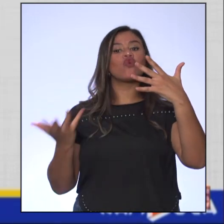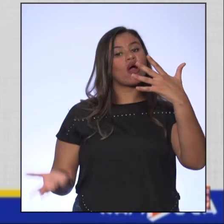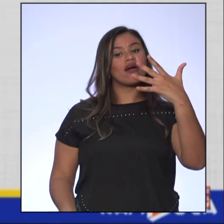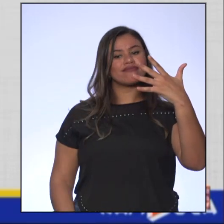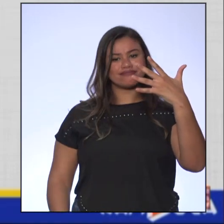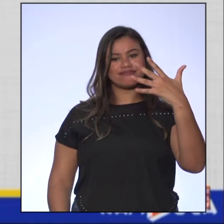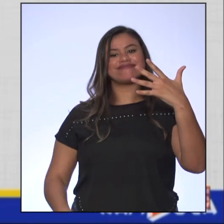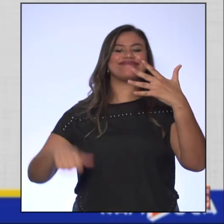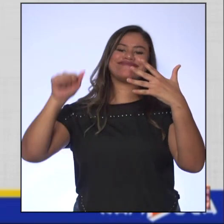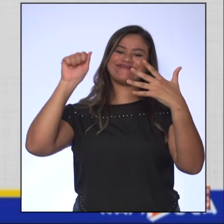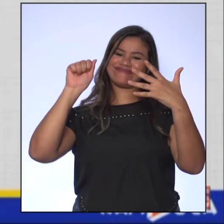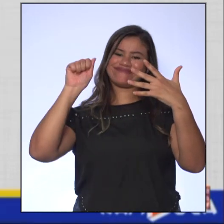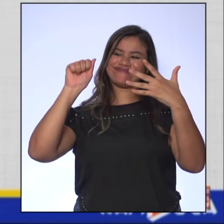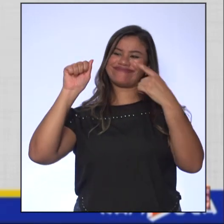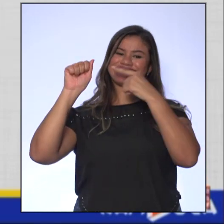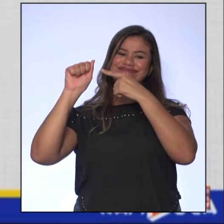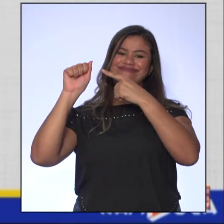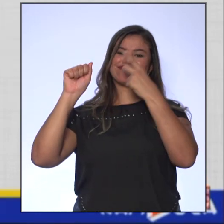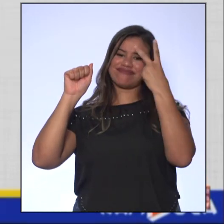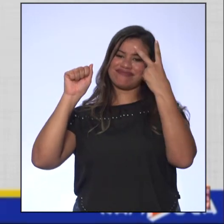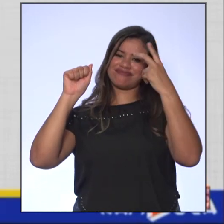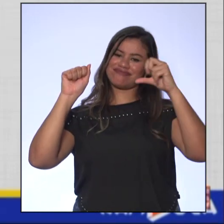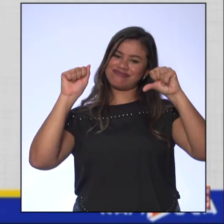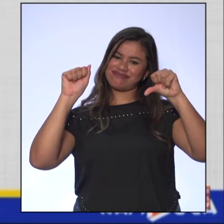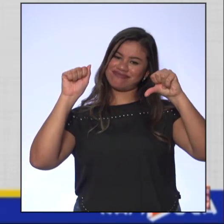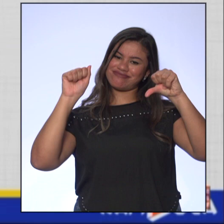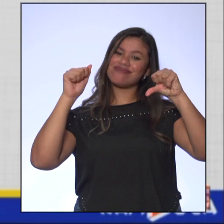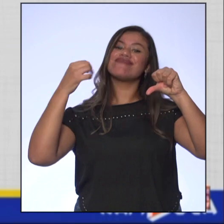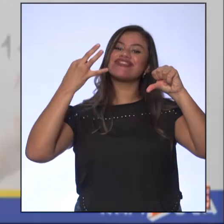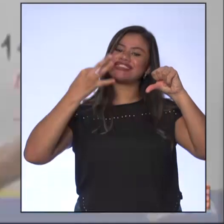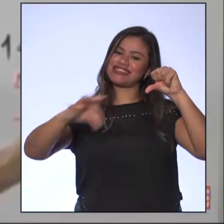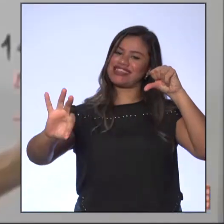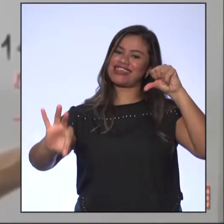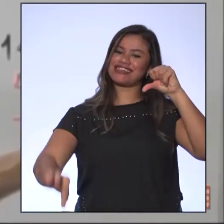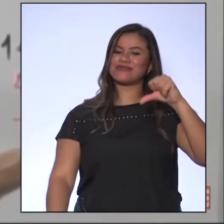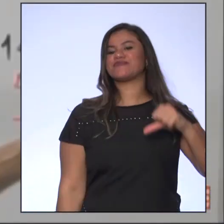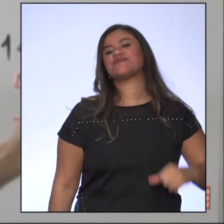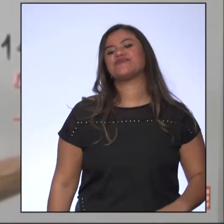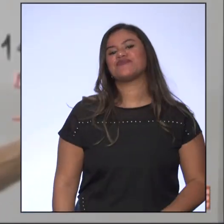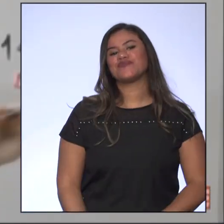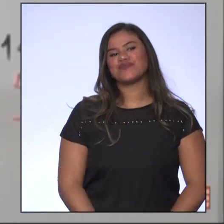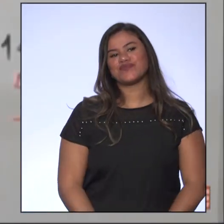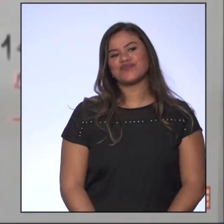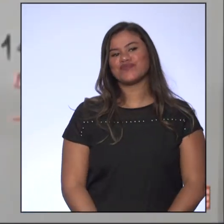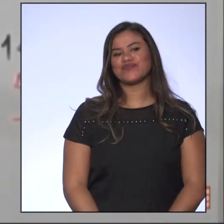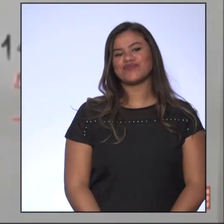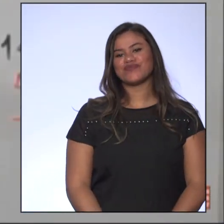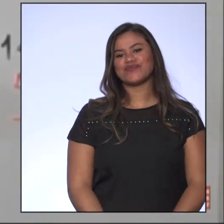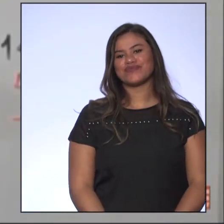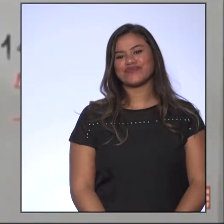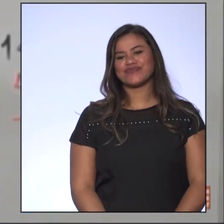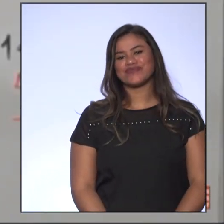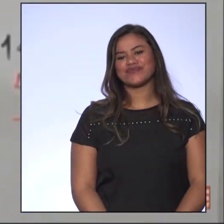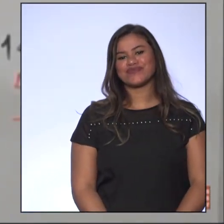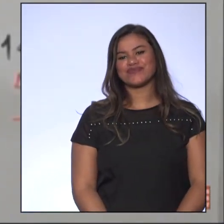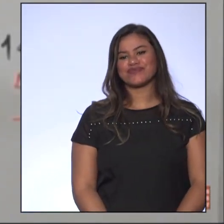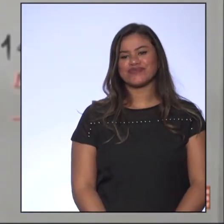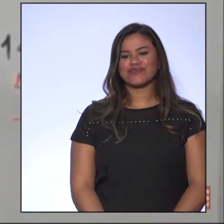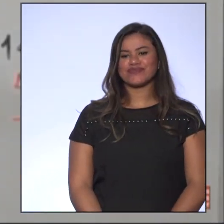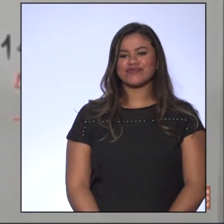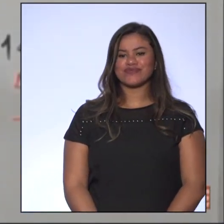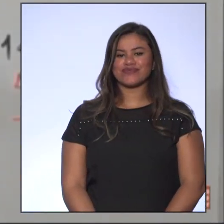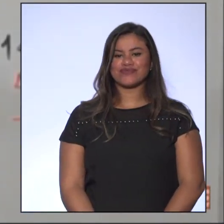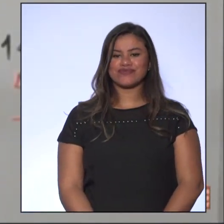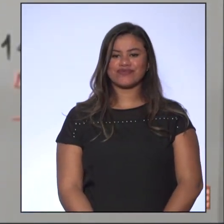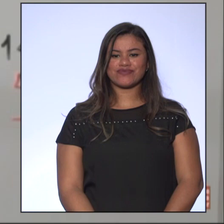Letra A. Letra A, a nossa resposta dessa questão bem aqui. Prof, eu